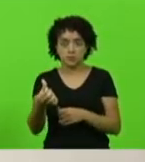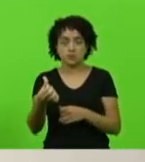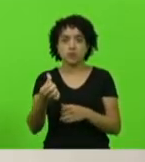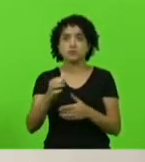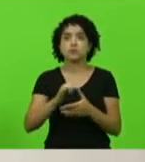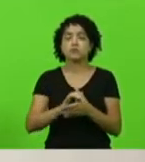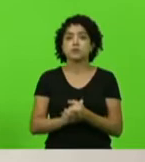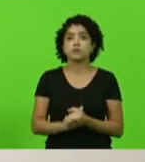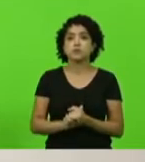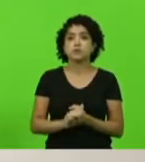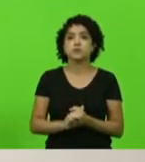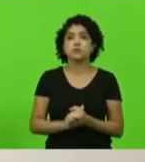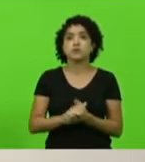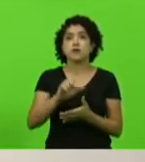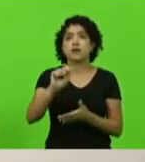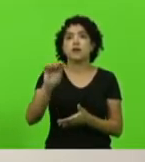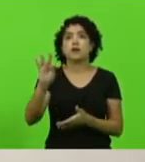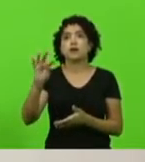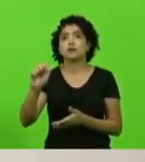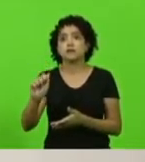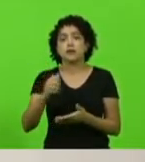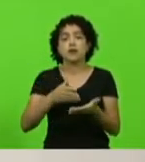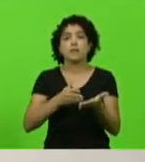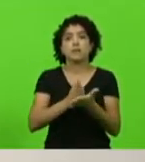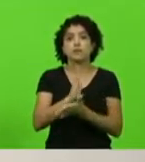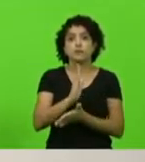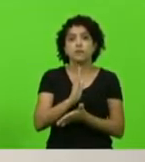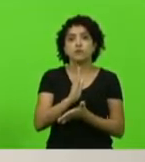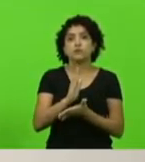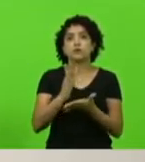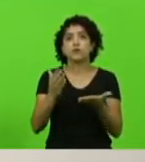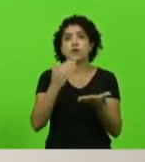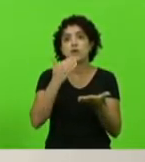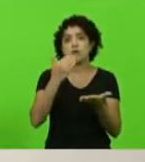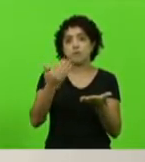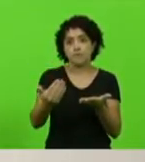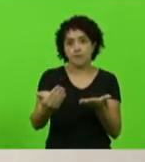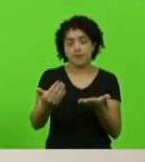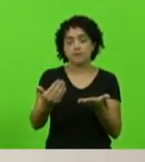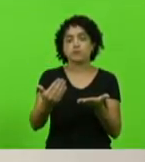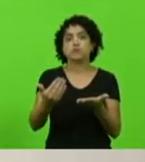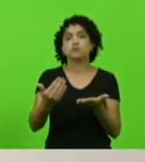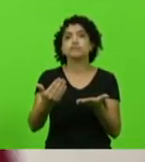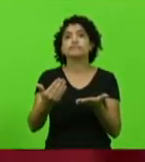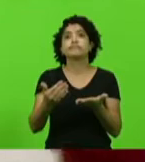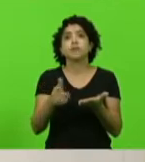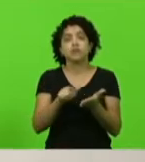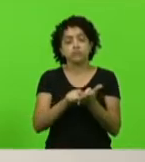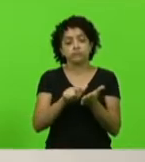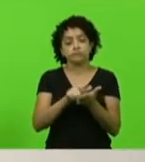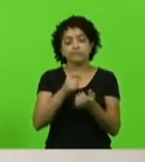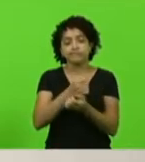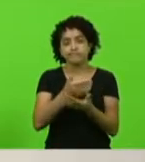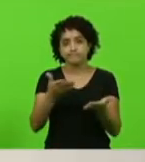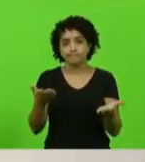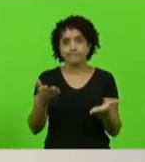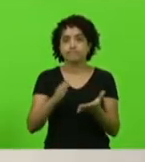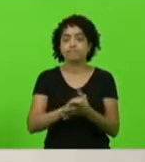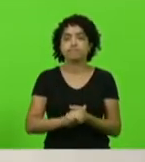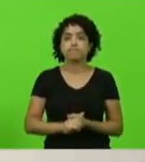interno, dou a ata por aprovada. Solicito a assessoria que proceda à distribuição do